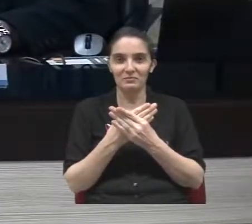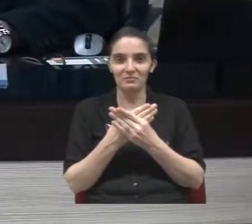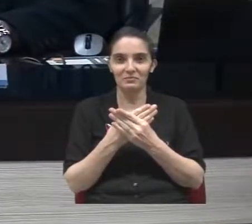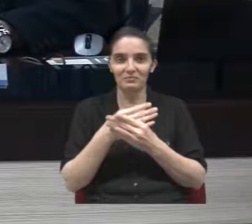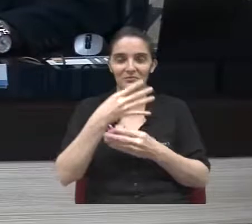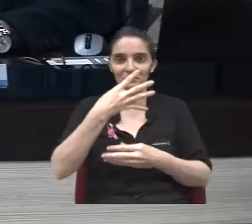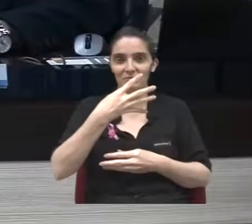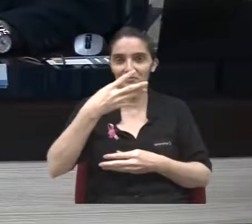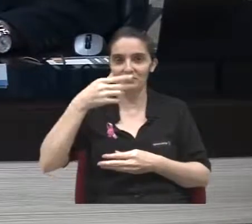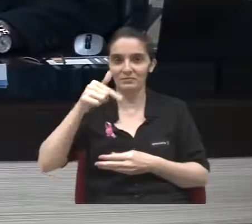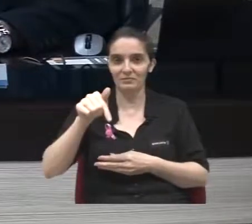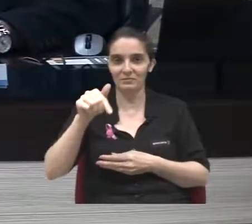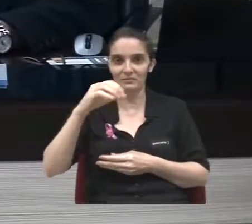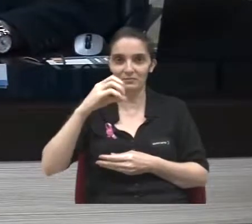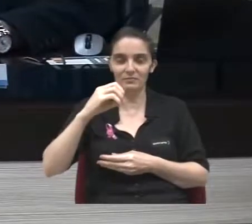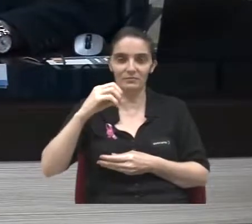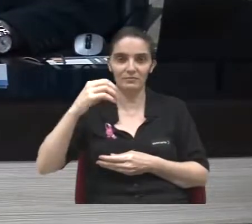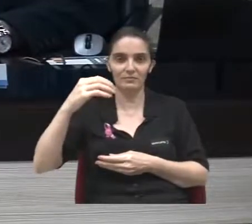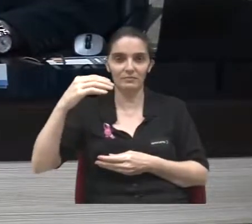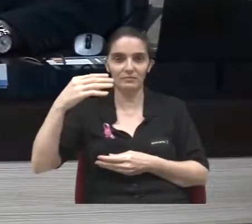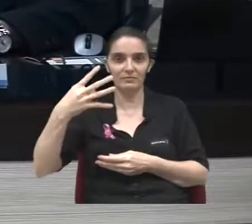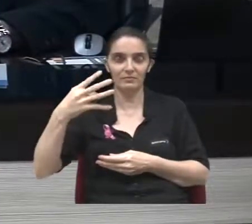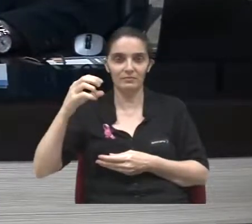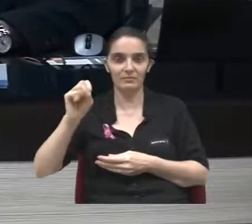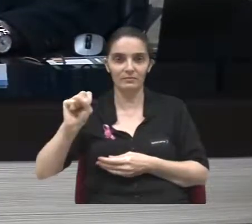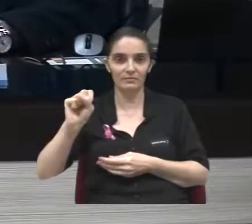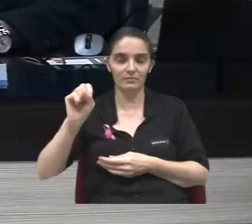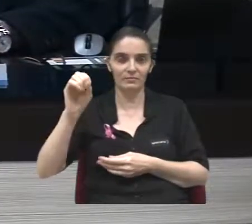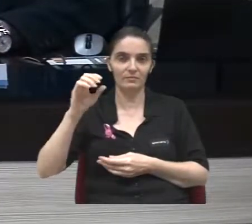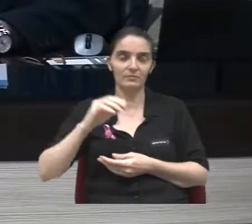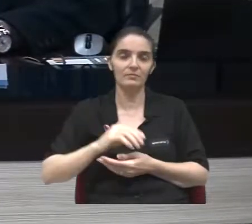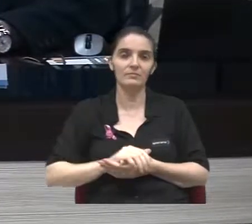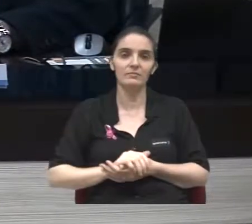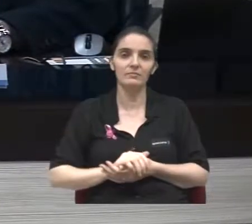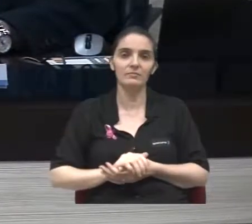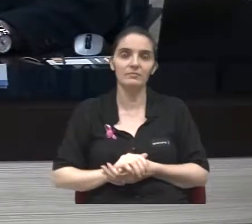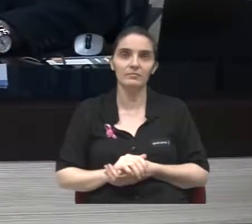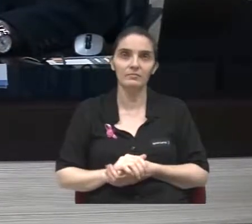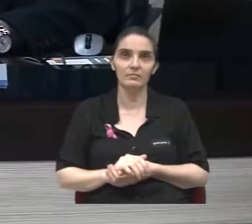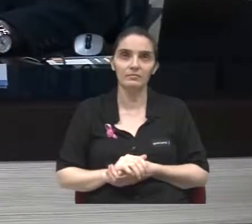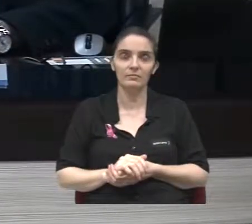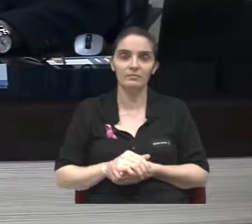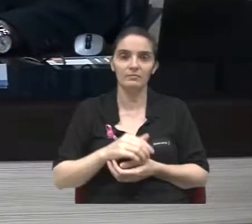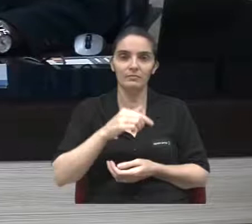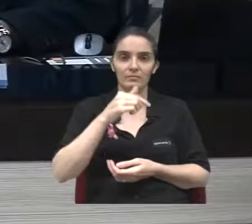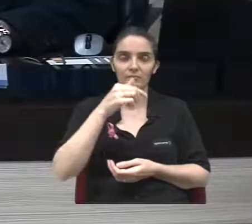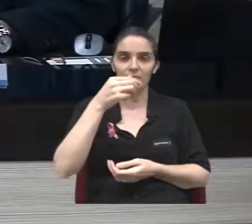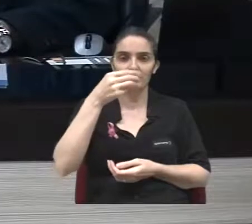47-048-19, ofício